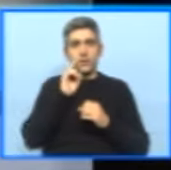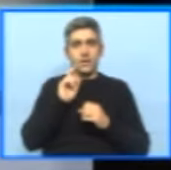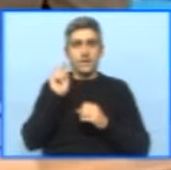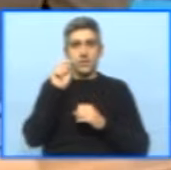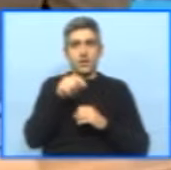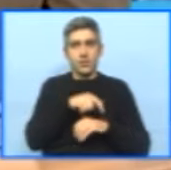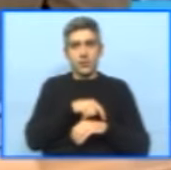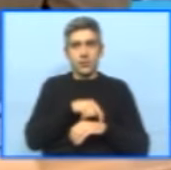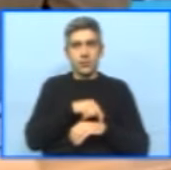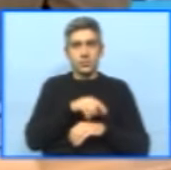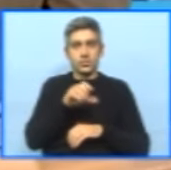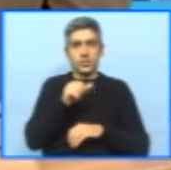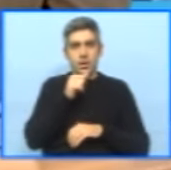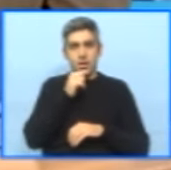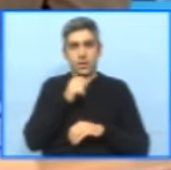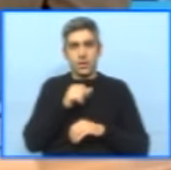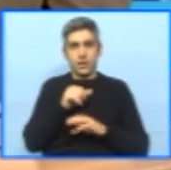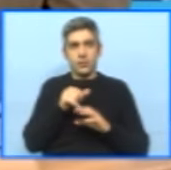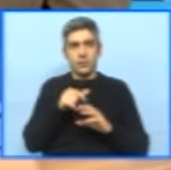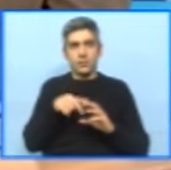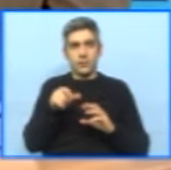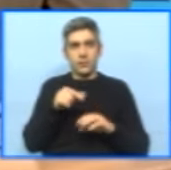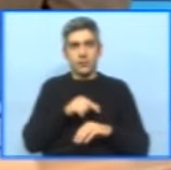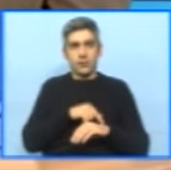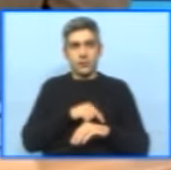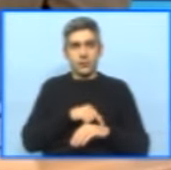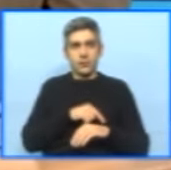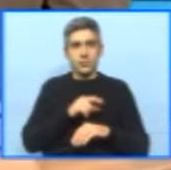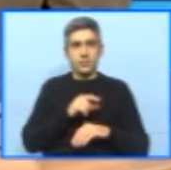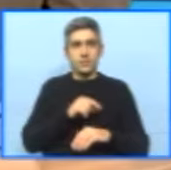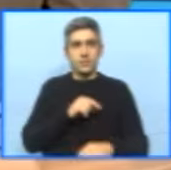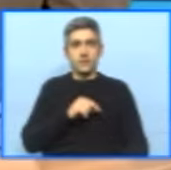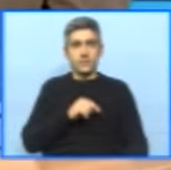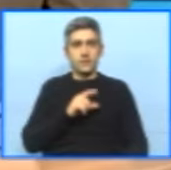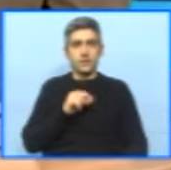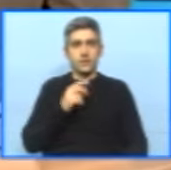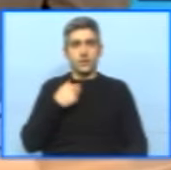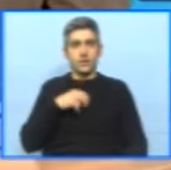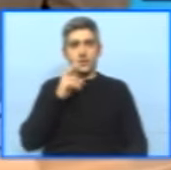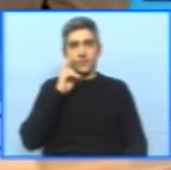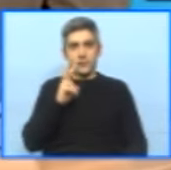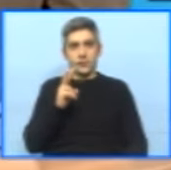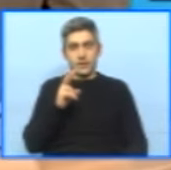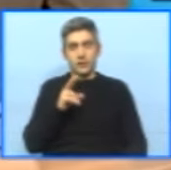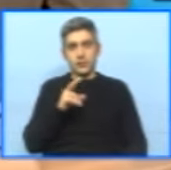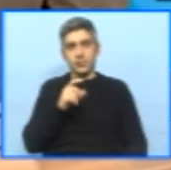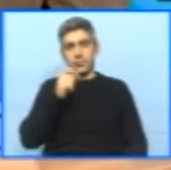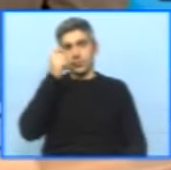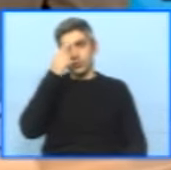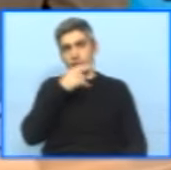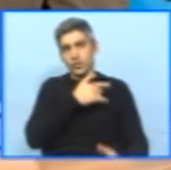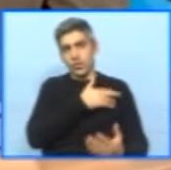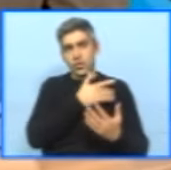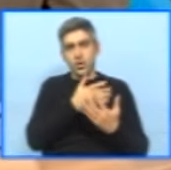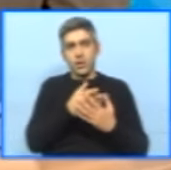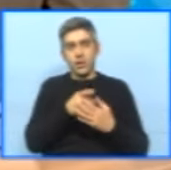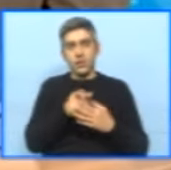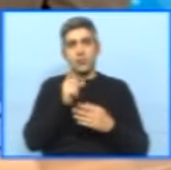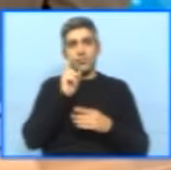hora buscar água ao poço. Esta mulher vai, o que também já depois nós veremos no decorrer da história. Ela é uma mulher um